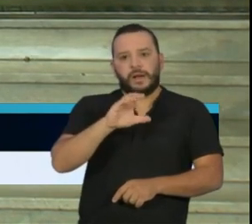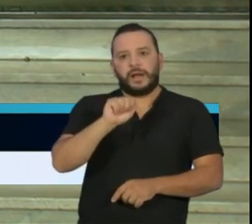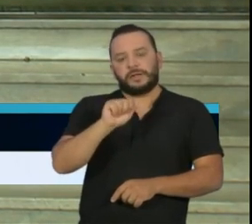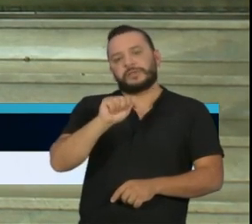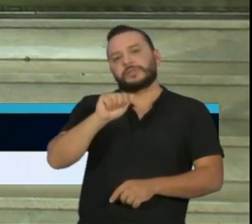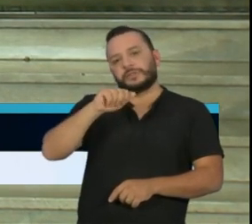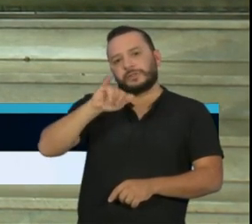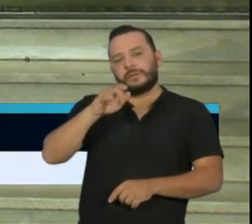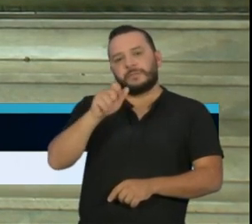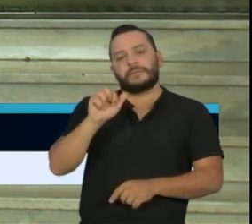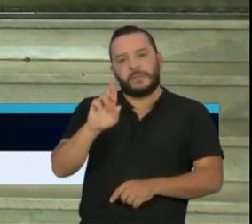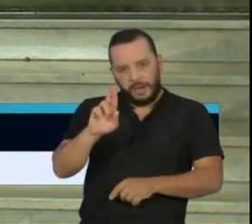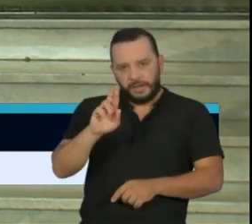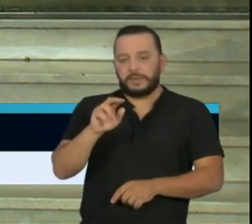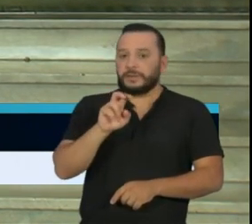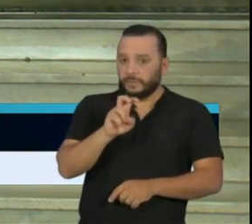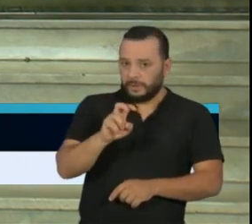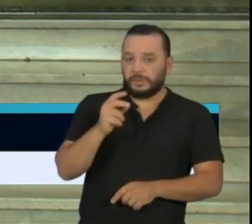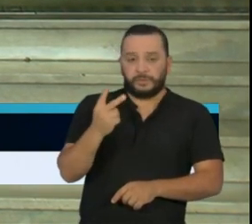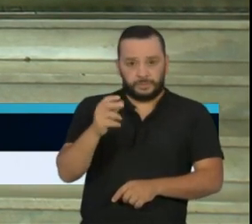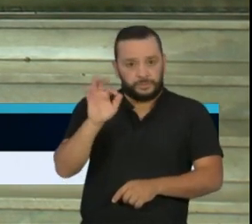55%, Itapecerica da Serra,